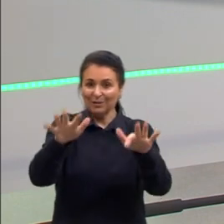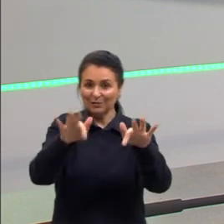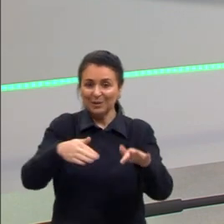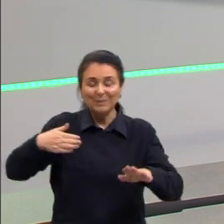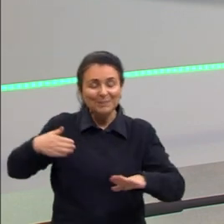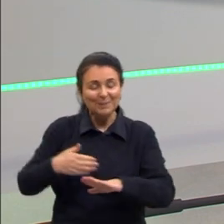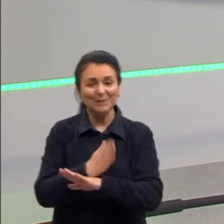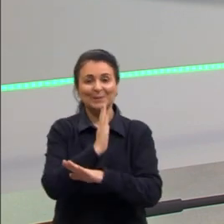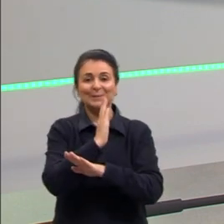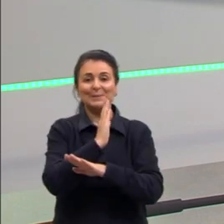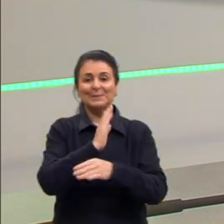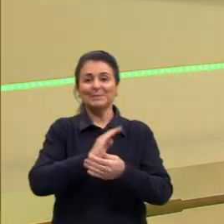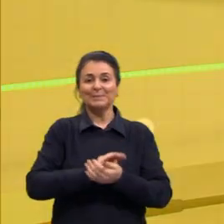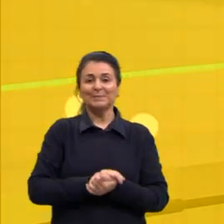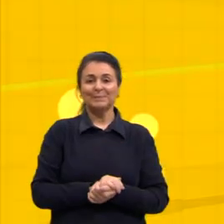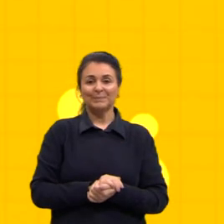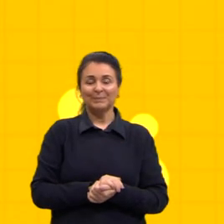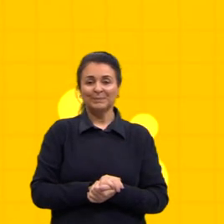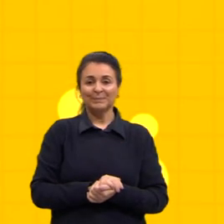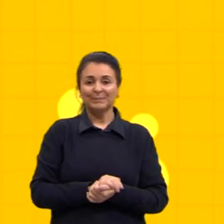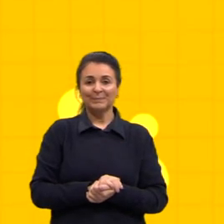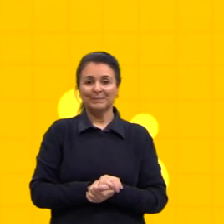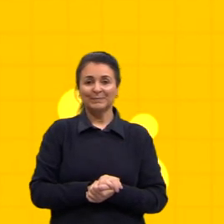e partiu passar um